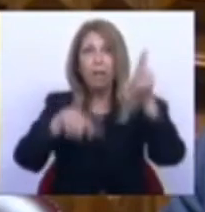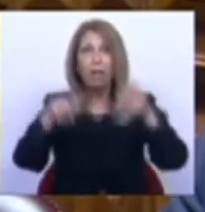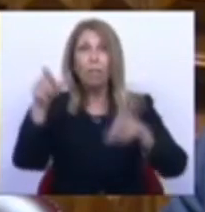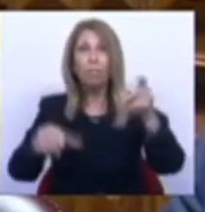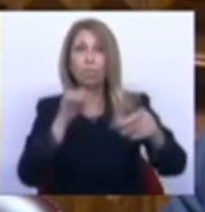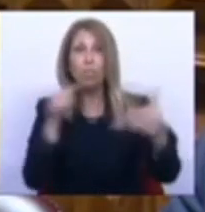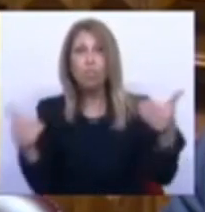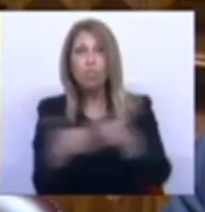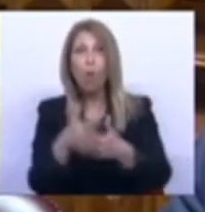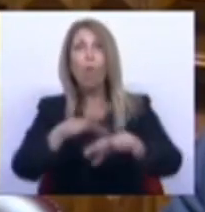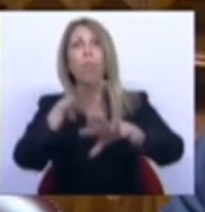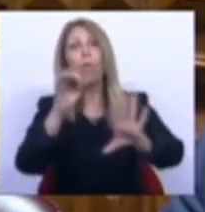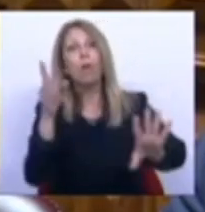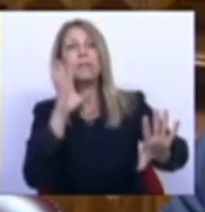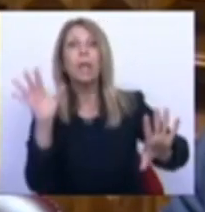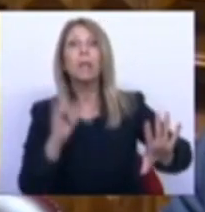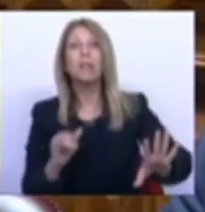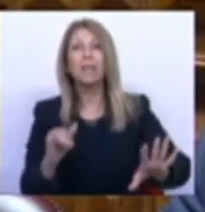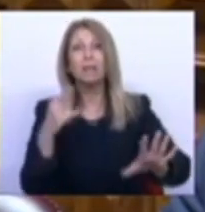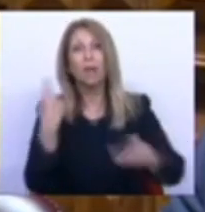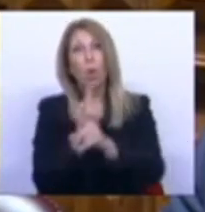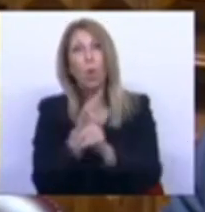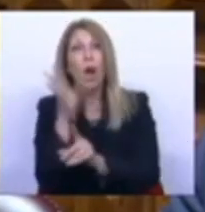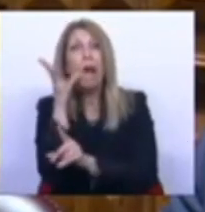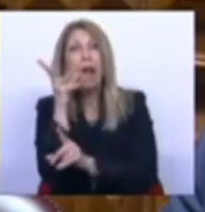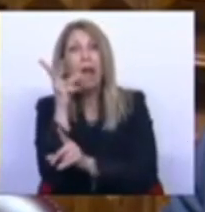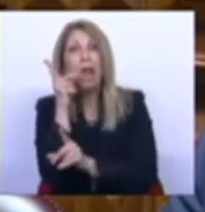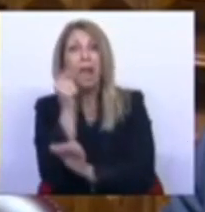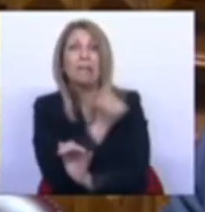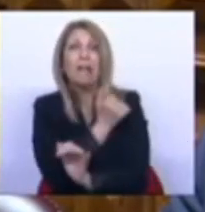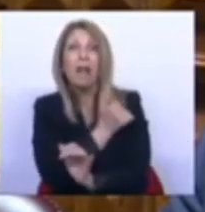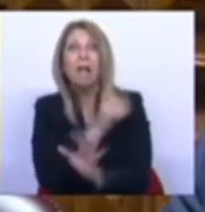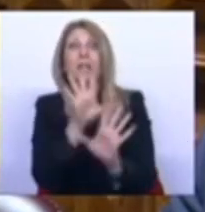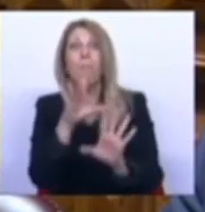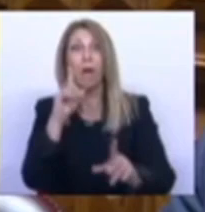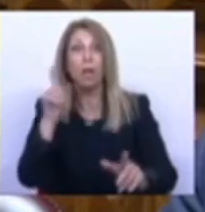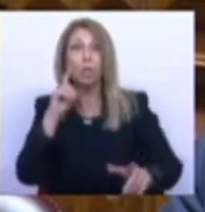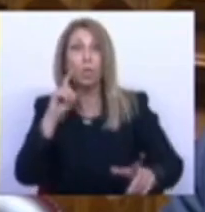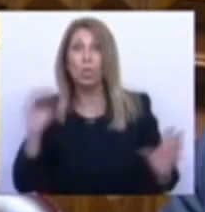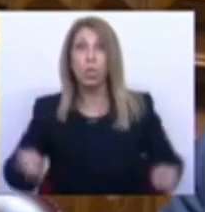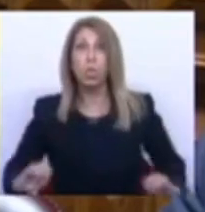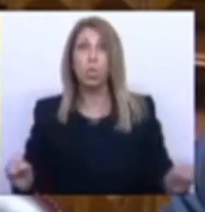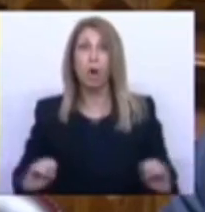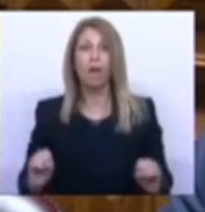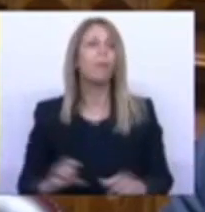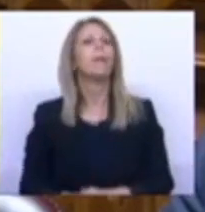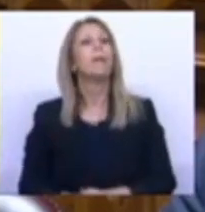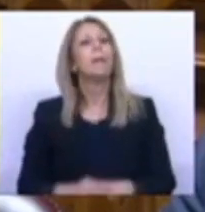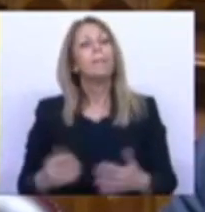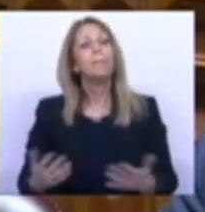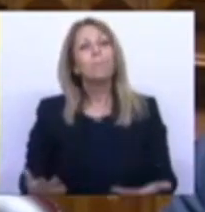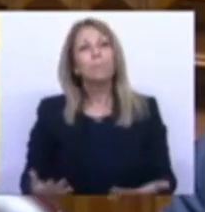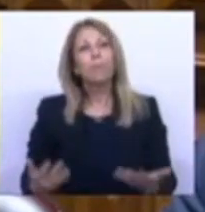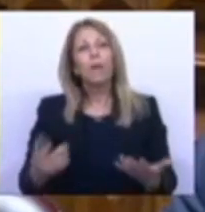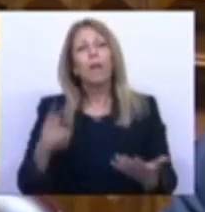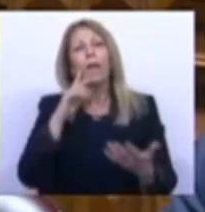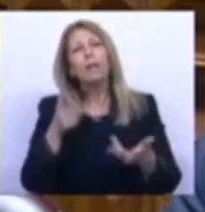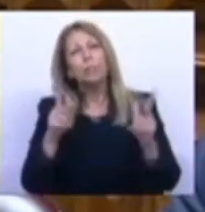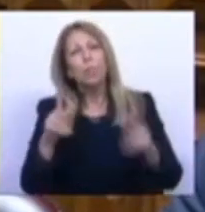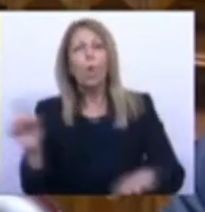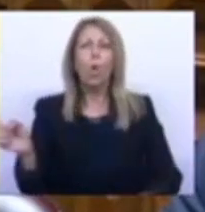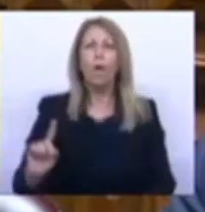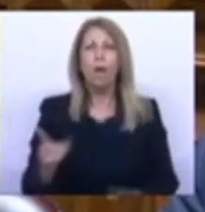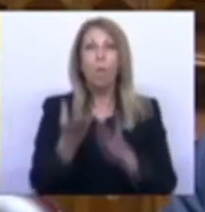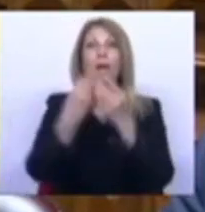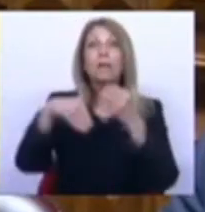as suas casas com métodos inseguros. Está o Governo disposto a aplicar o adicional do